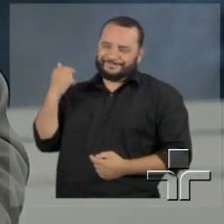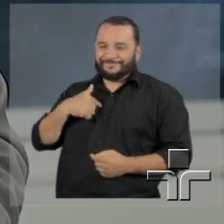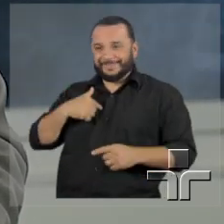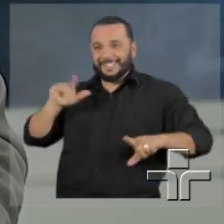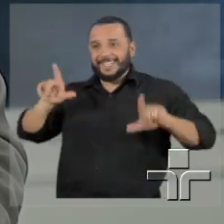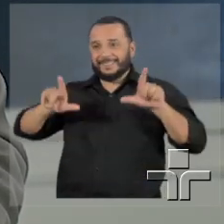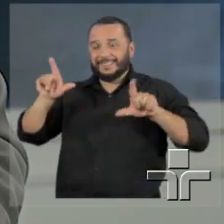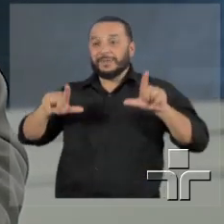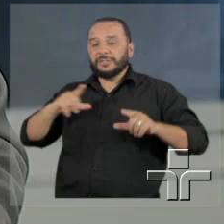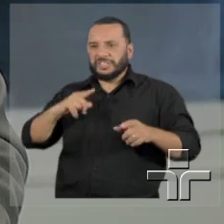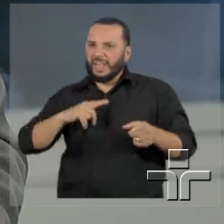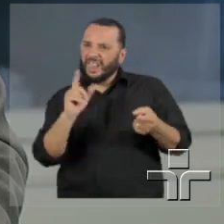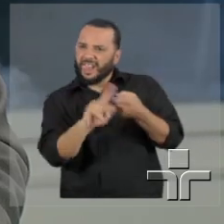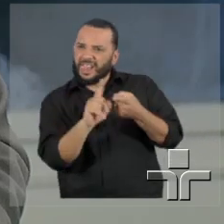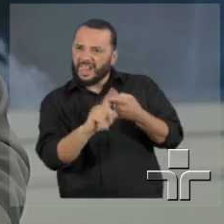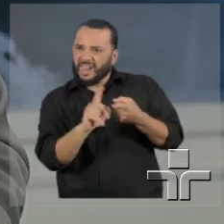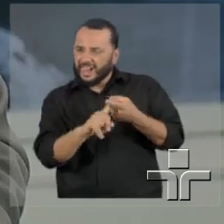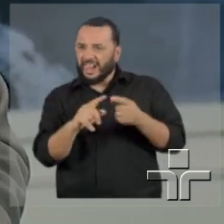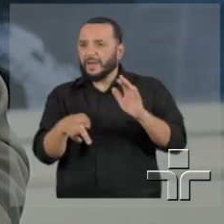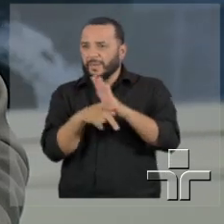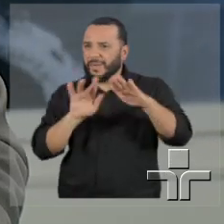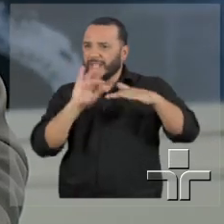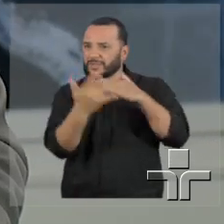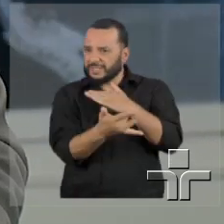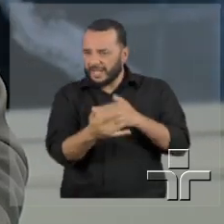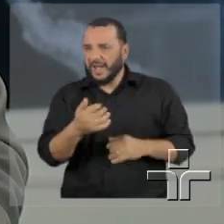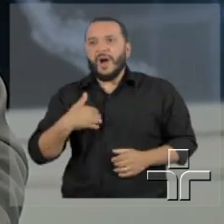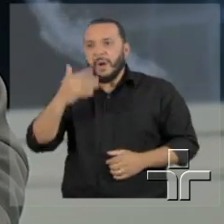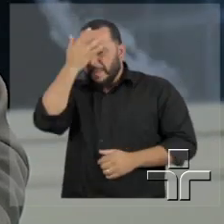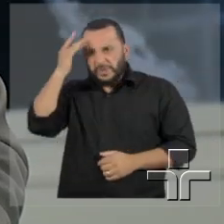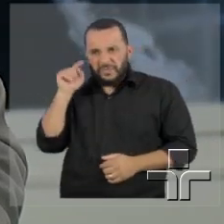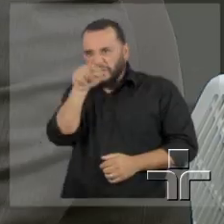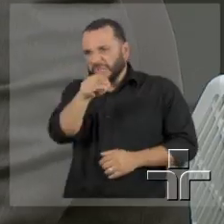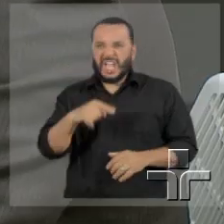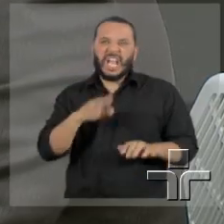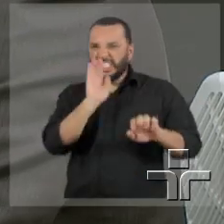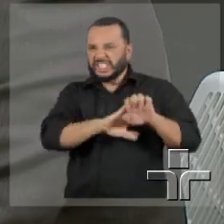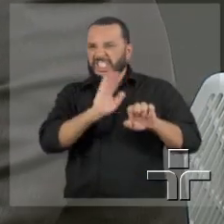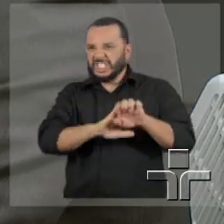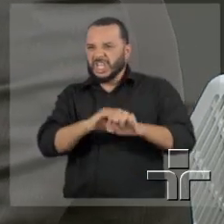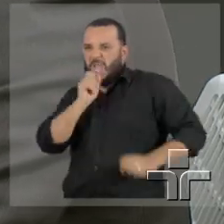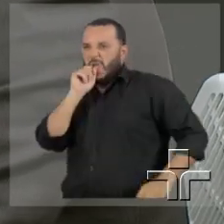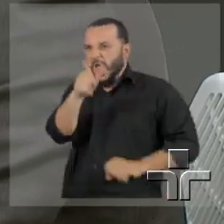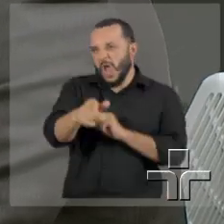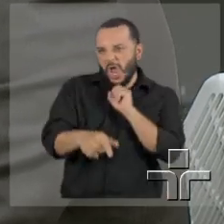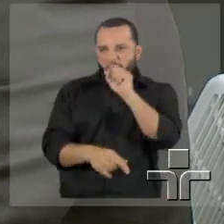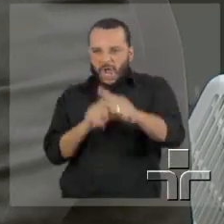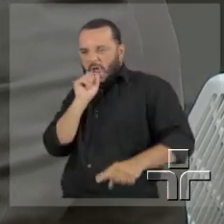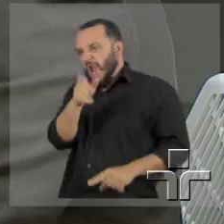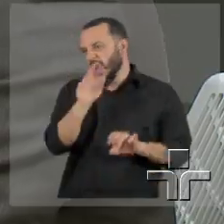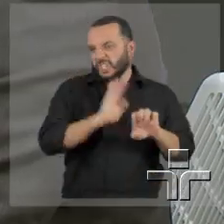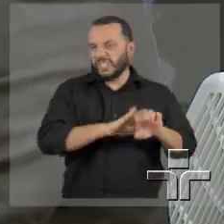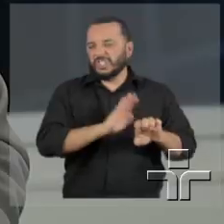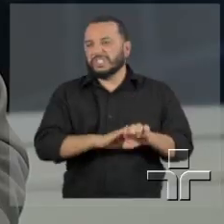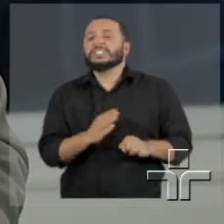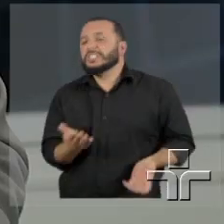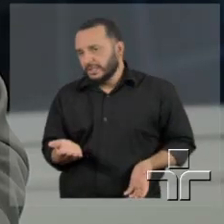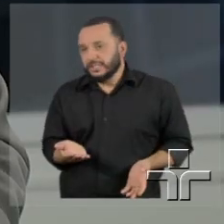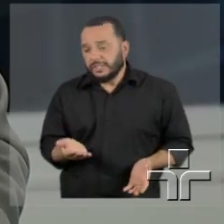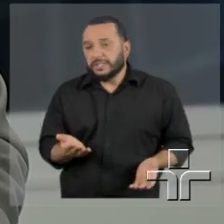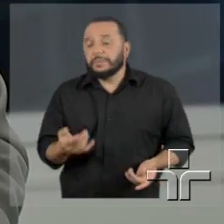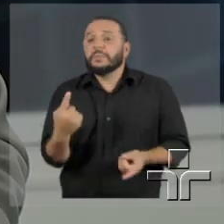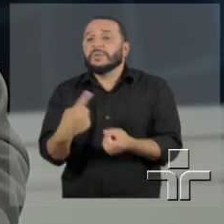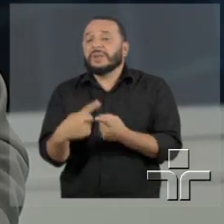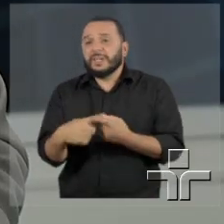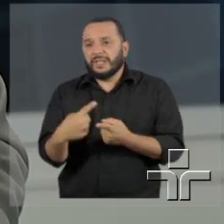uma ameaça nas minhas redes sociais, a pessoa me chamando de esquerdista, me xingando, me ofendendo, dizendo que ia